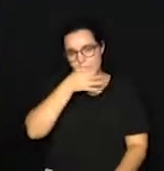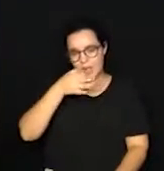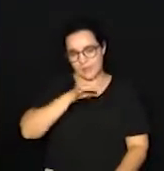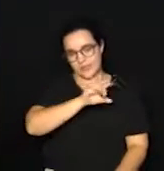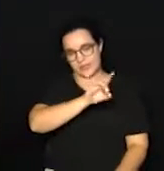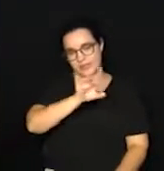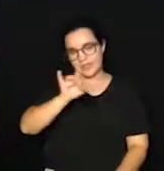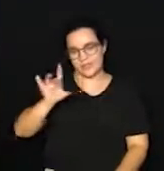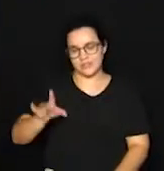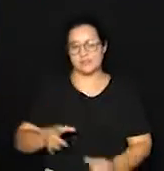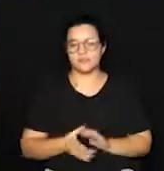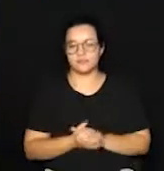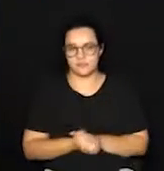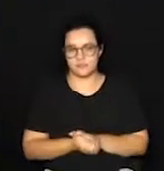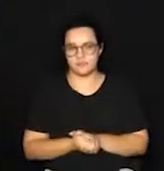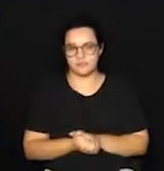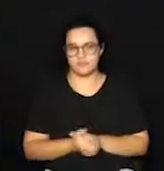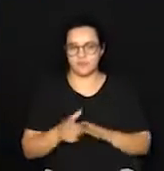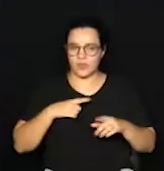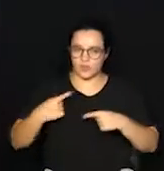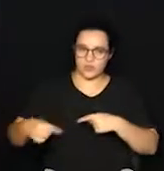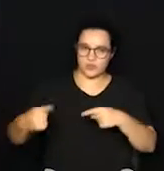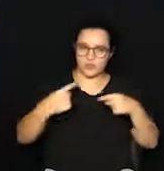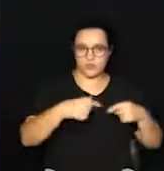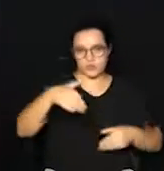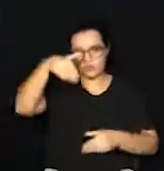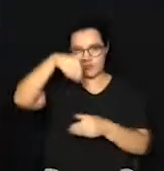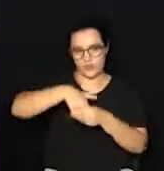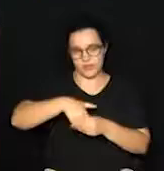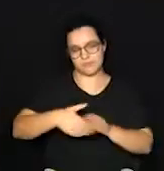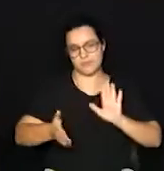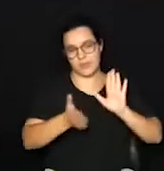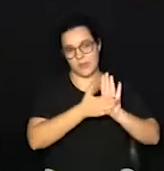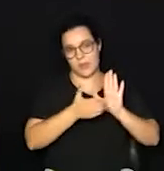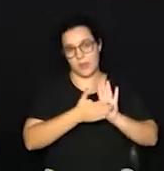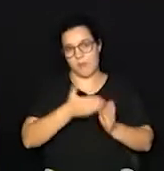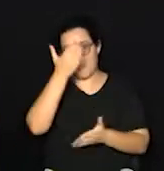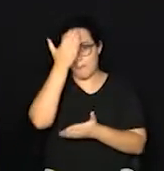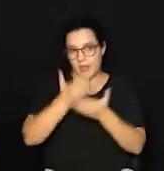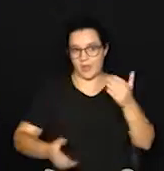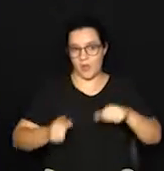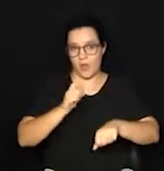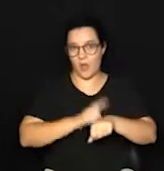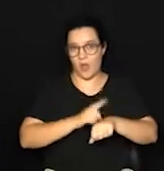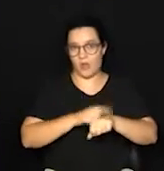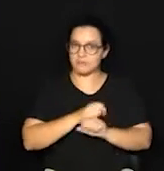ao trabalho, inclusive na discussão e votação da pauta. Não vai perder hora amanhã, então, que você tem